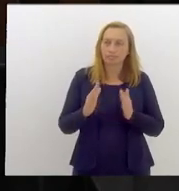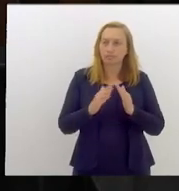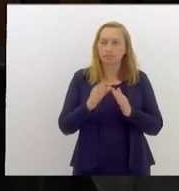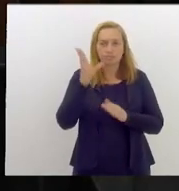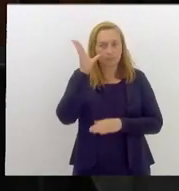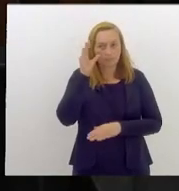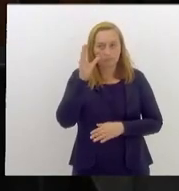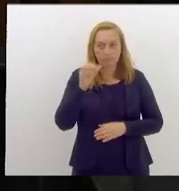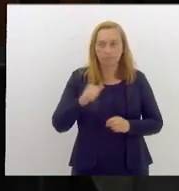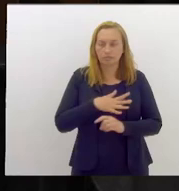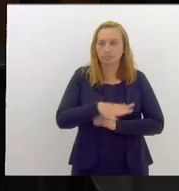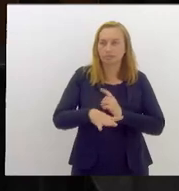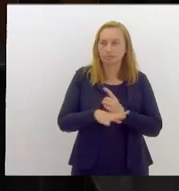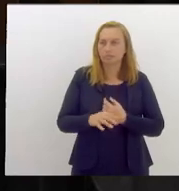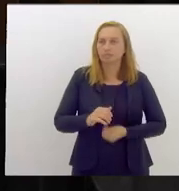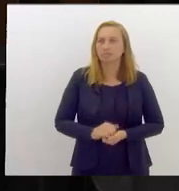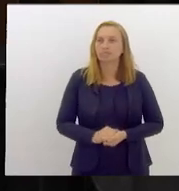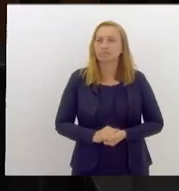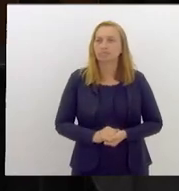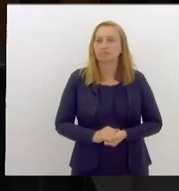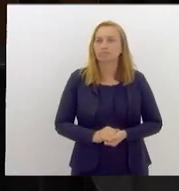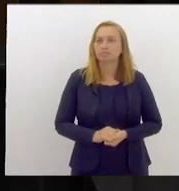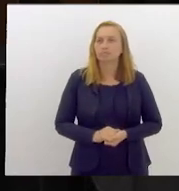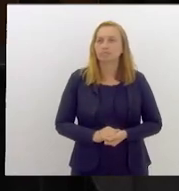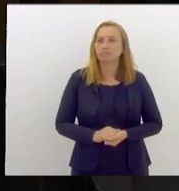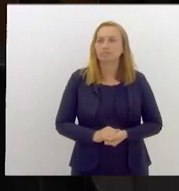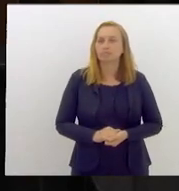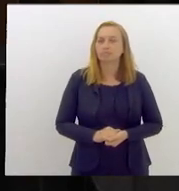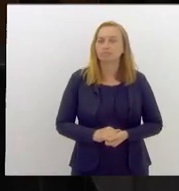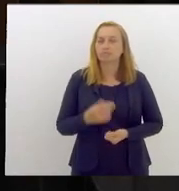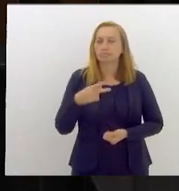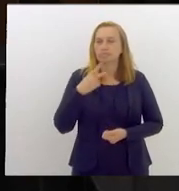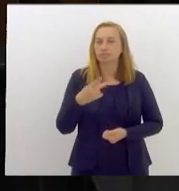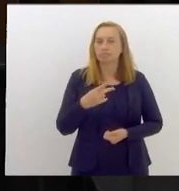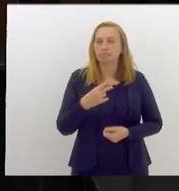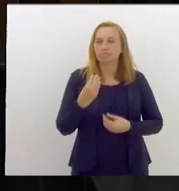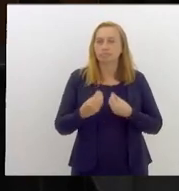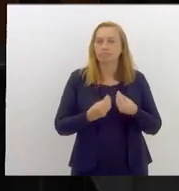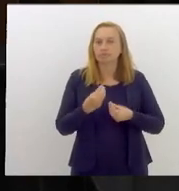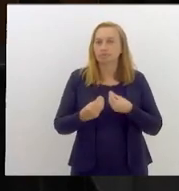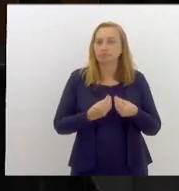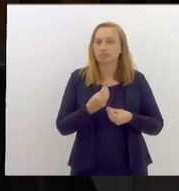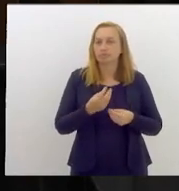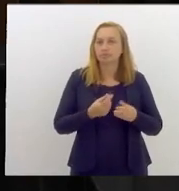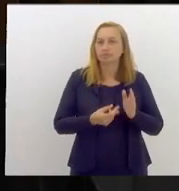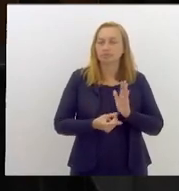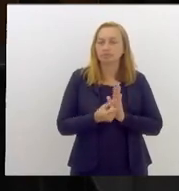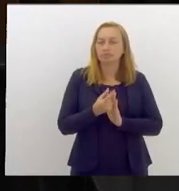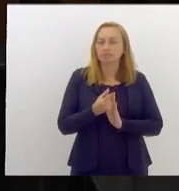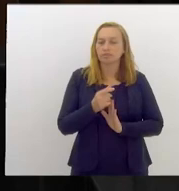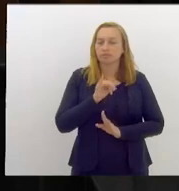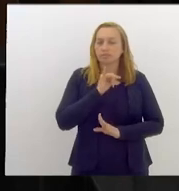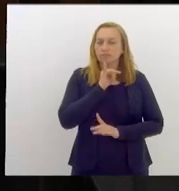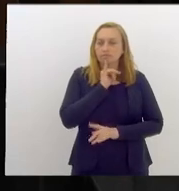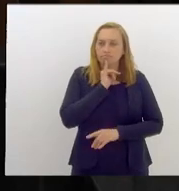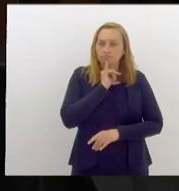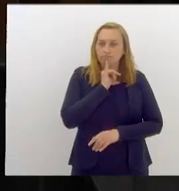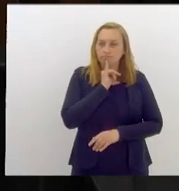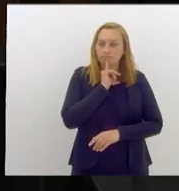interesse social para destacar como esse orçamento infelizmente